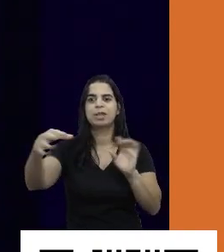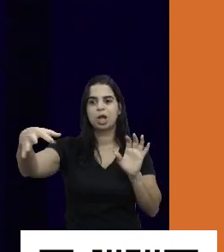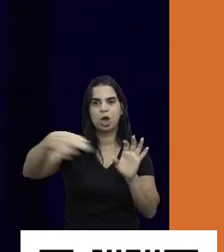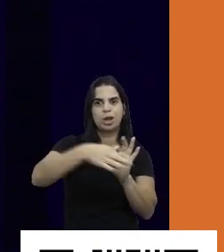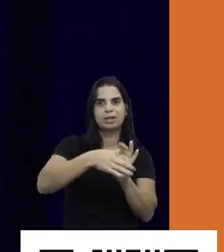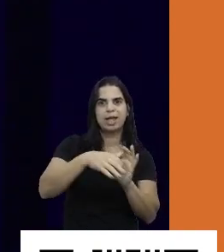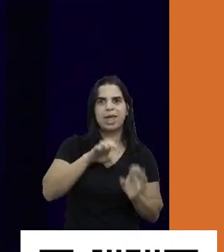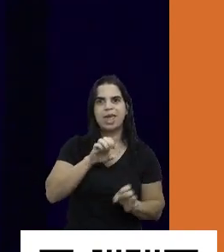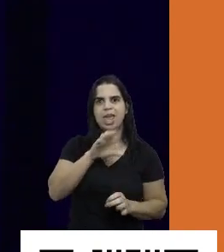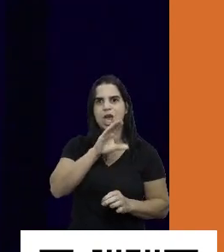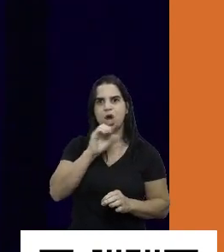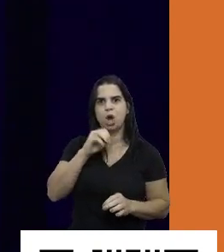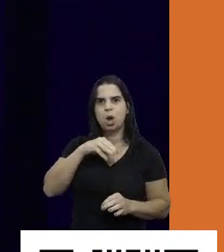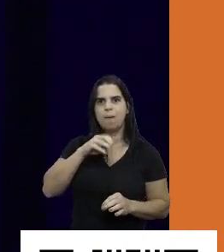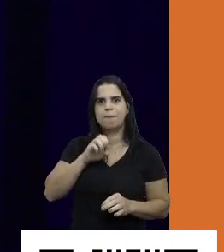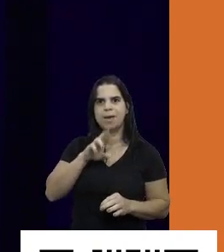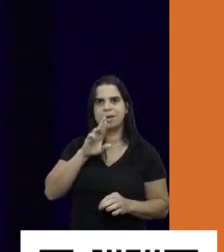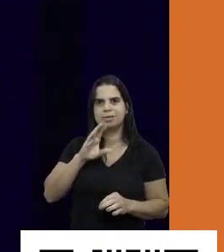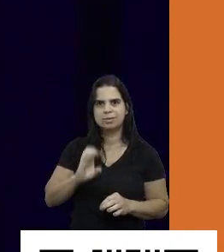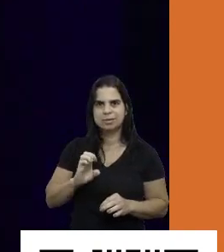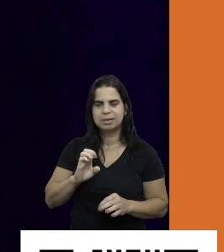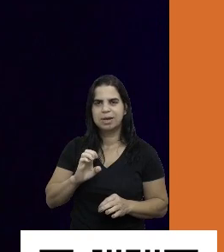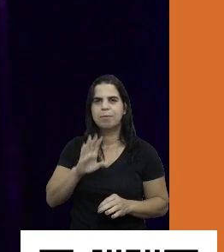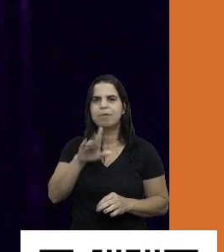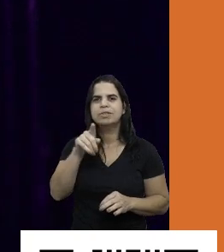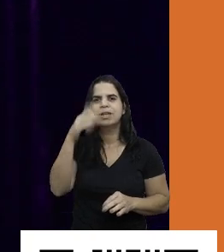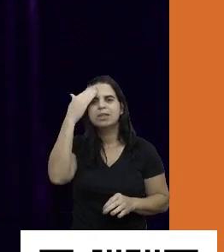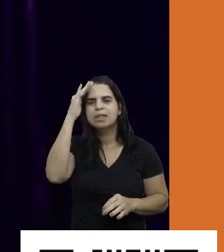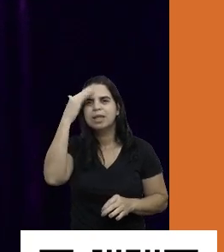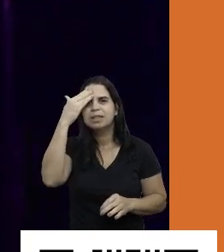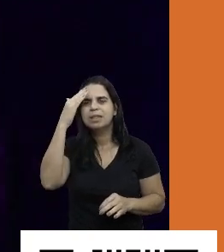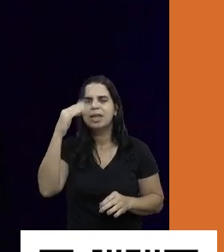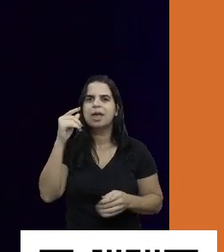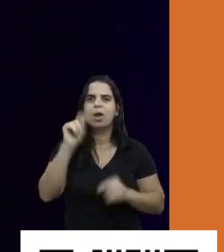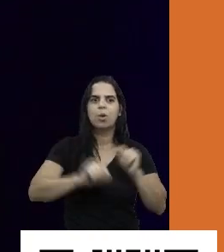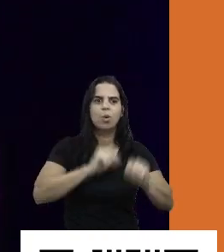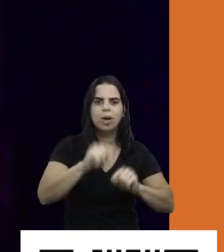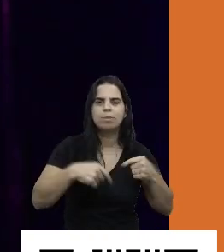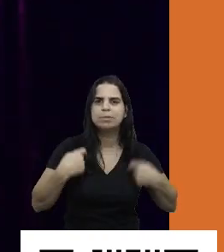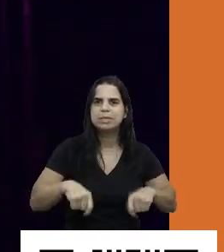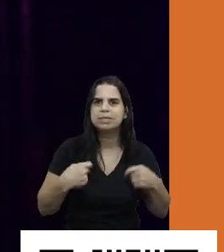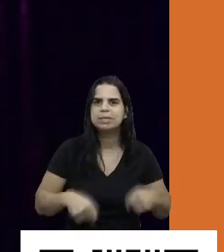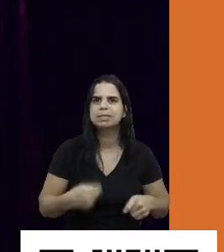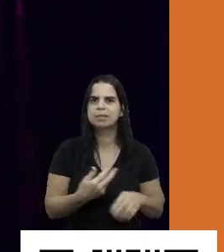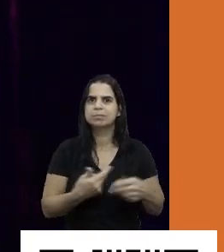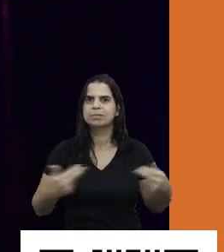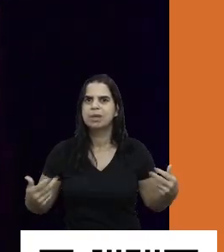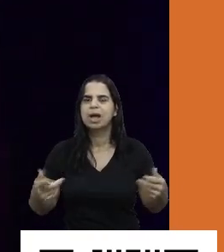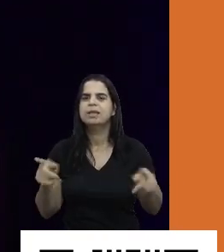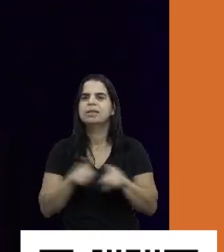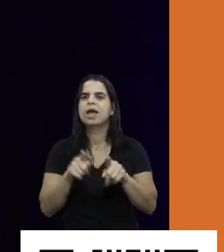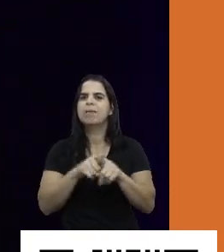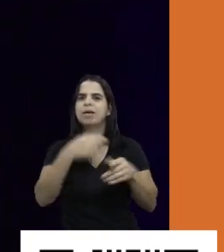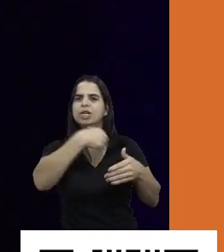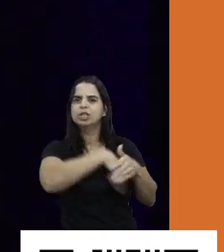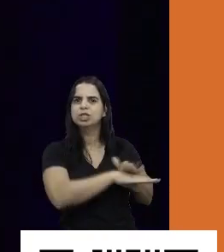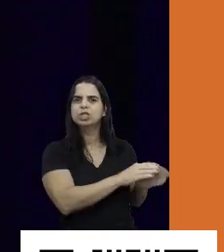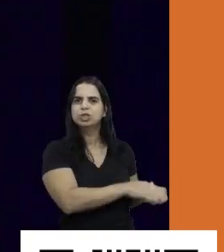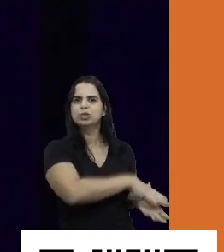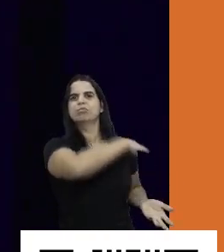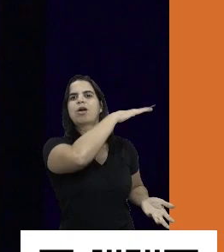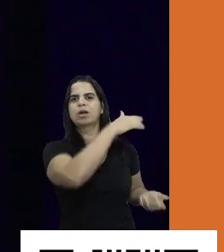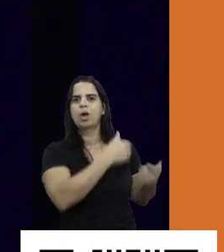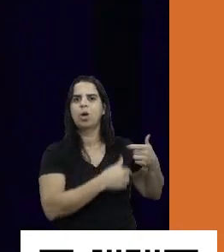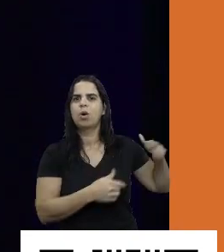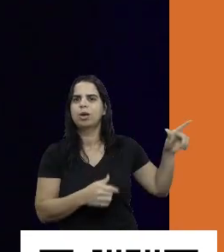e-commerce para de fato você entender a demanda e toda a estrutura que eu comentei aqui e conectar no estoque de outra empresa para você poder fazer